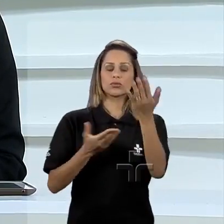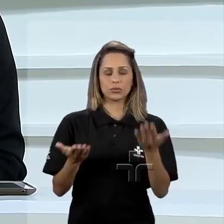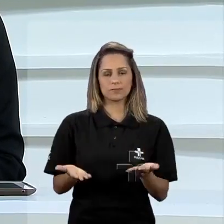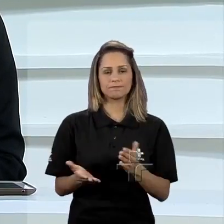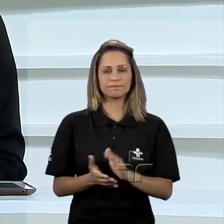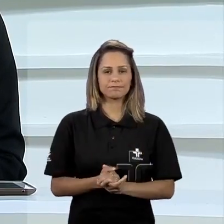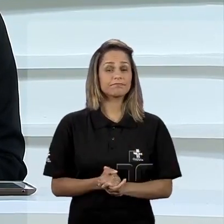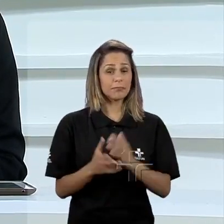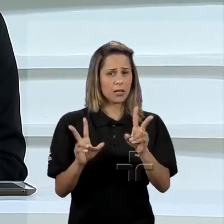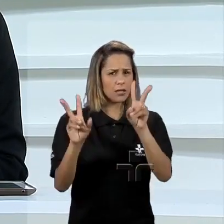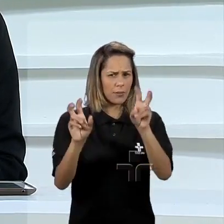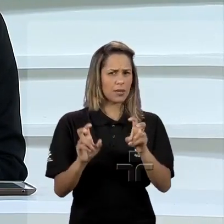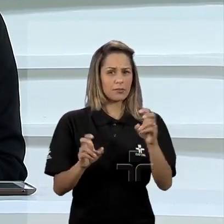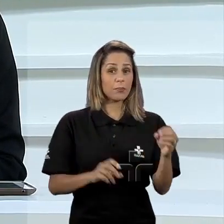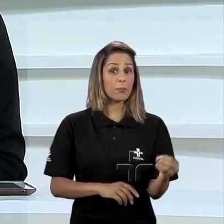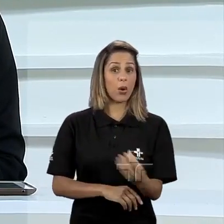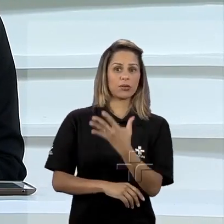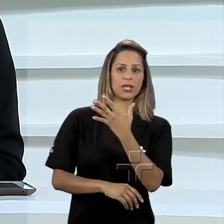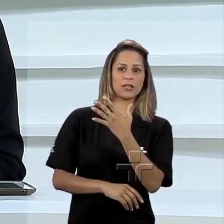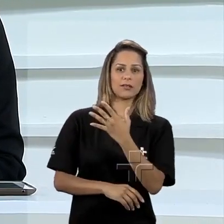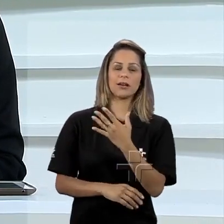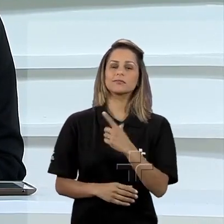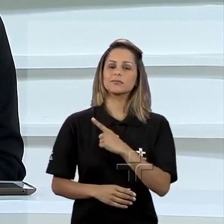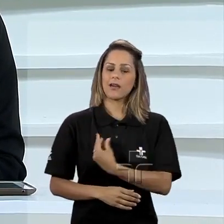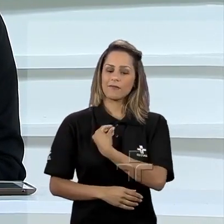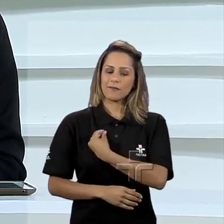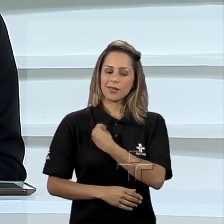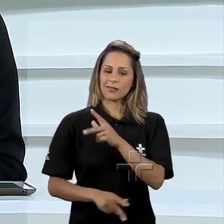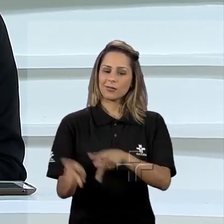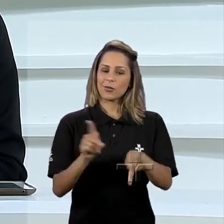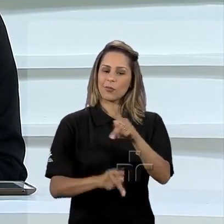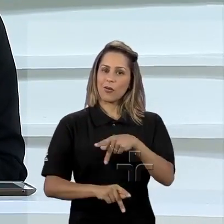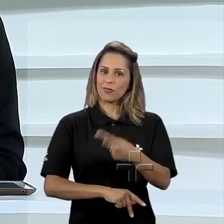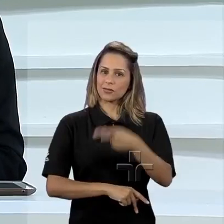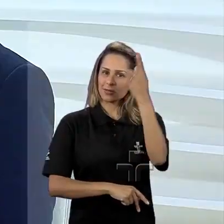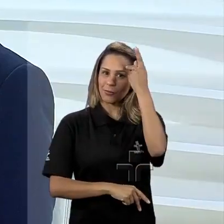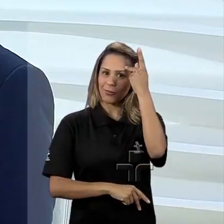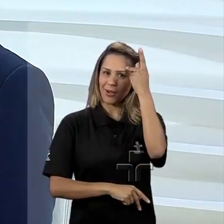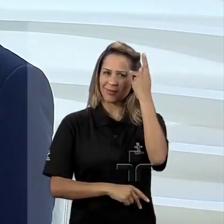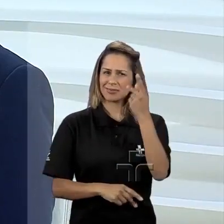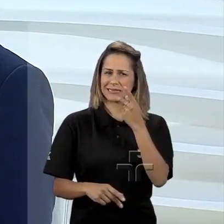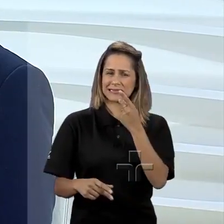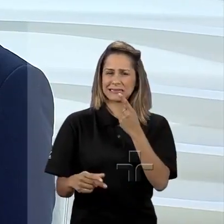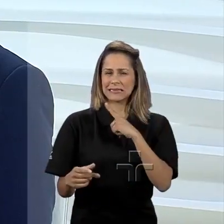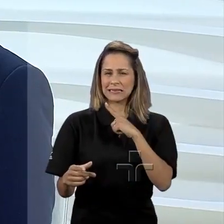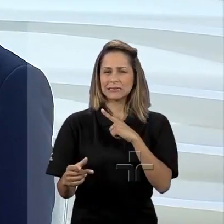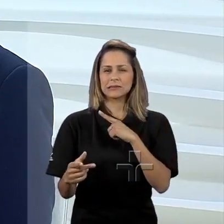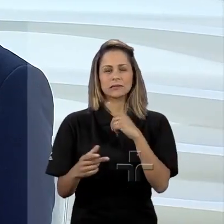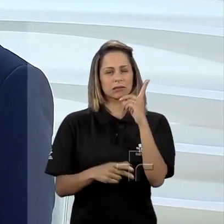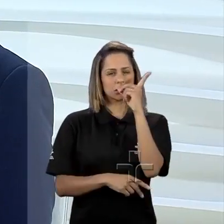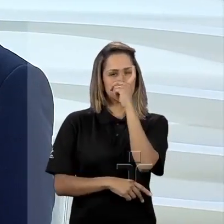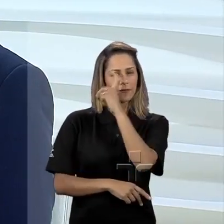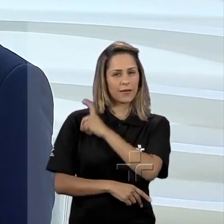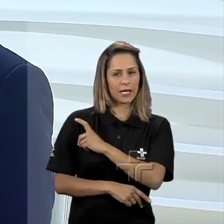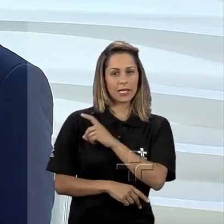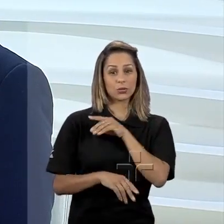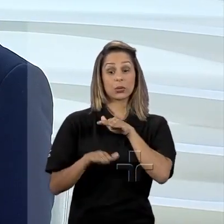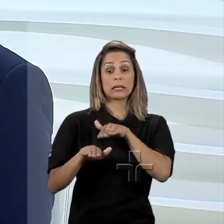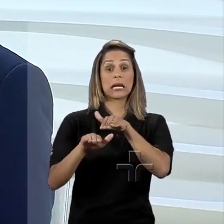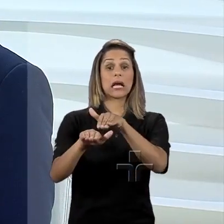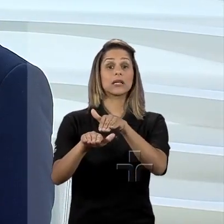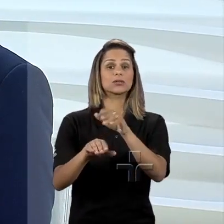paulistano em qualquer meio de transporte costuma ser um inferno. Seja ele qual for, metrô